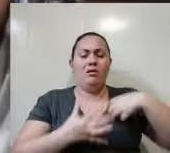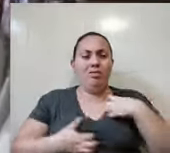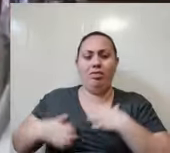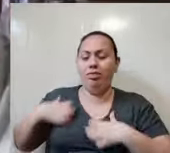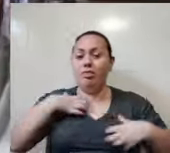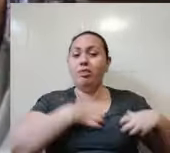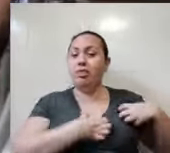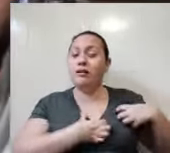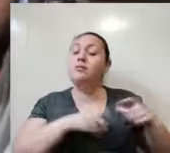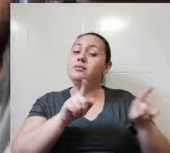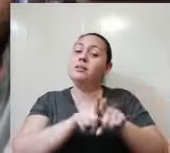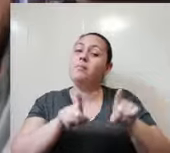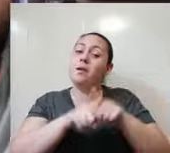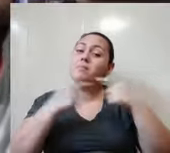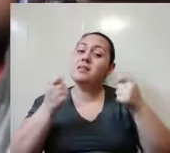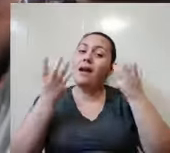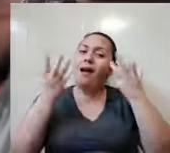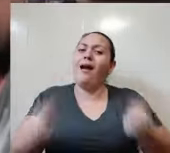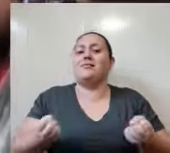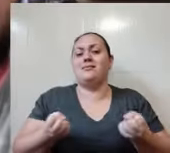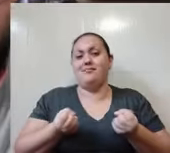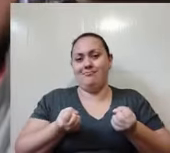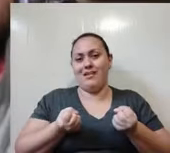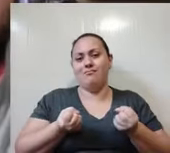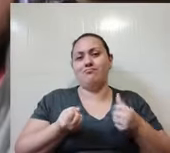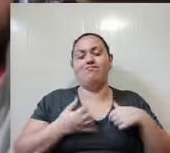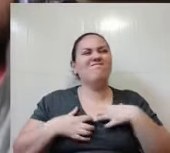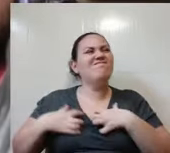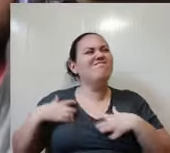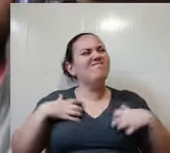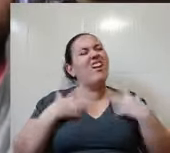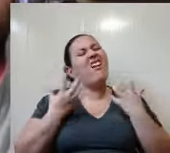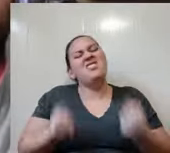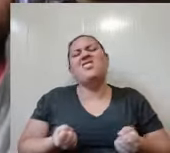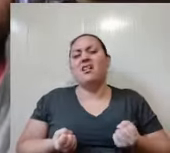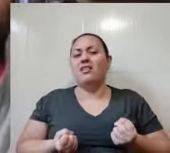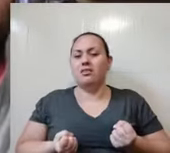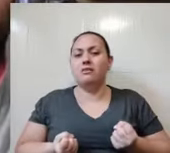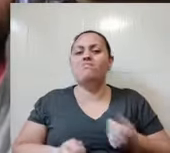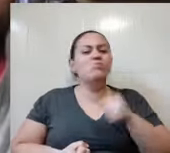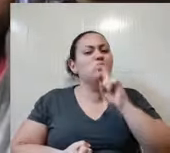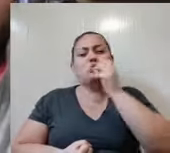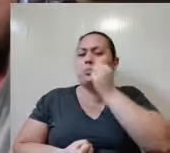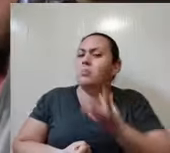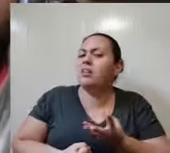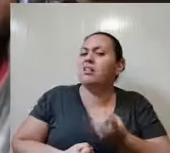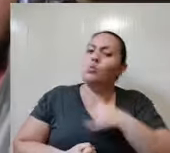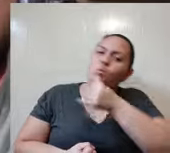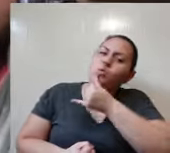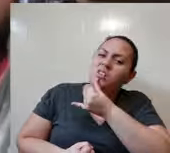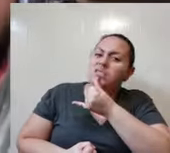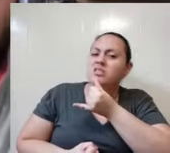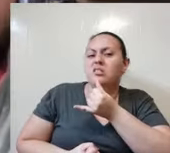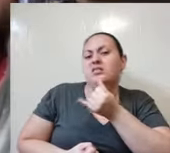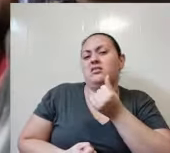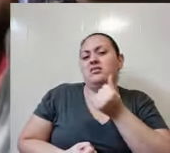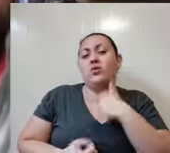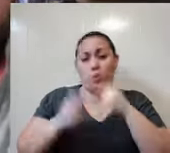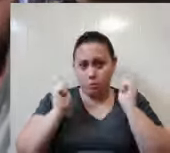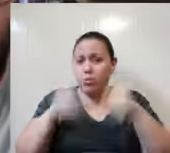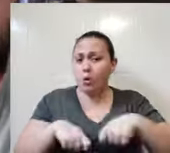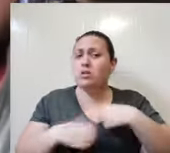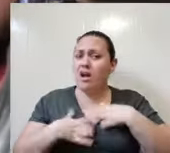misturadas, mas também de se permitir sentir, né? Então, assim, não tô muito bem, tô triste, poder pensar sobre isso, poder